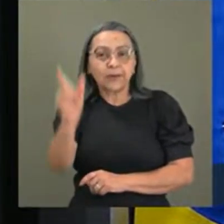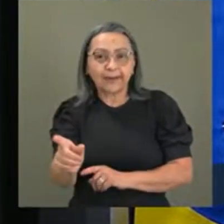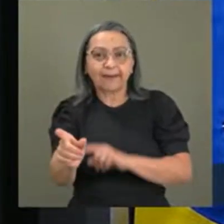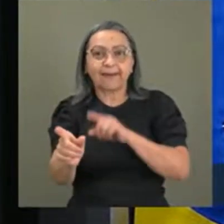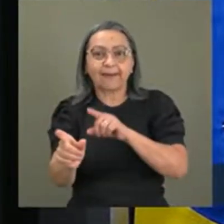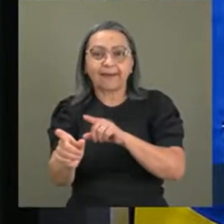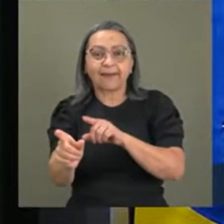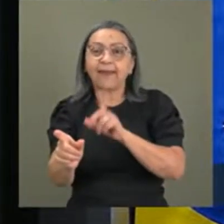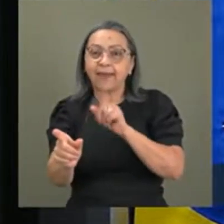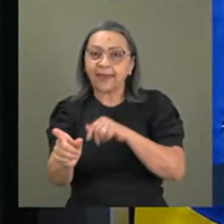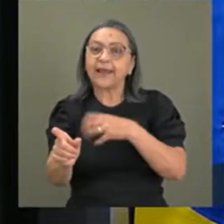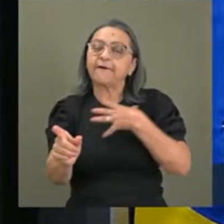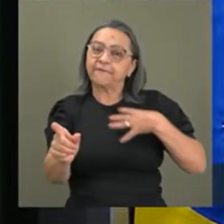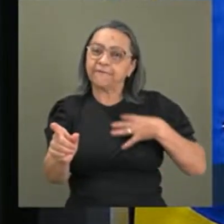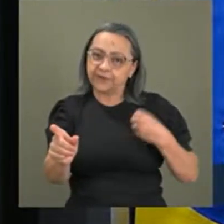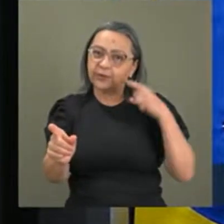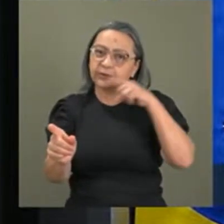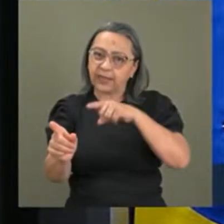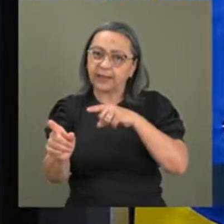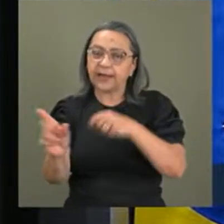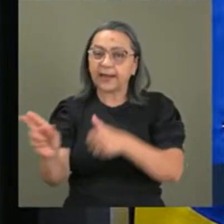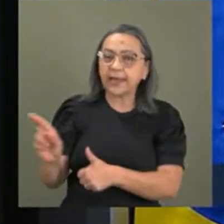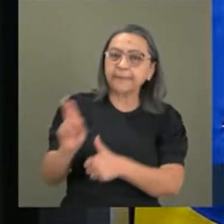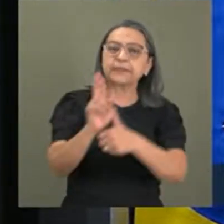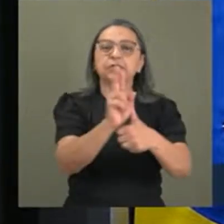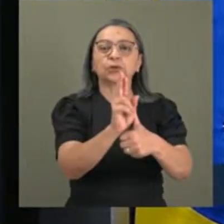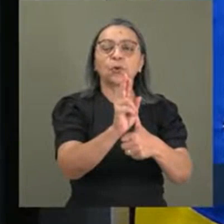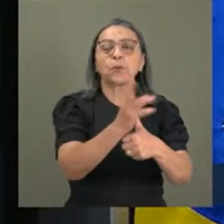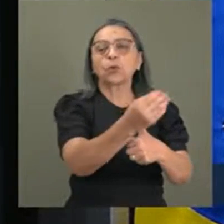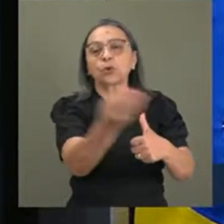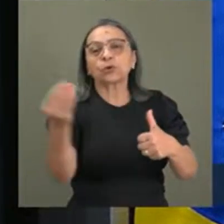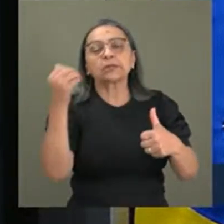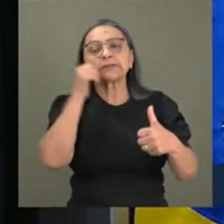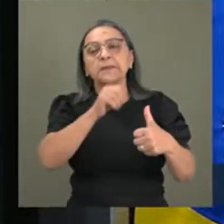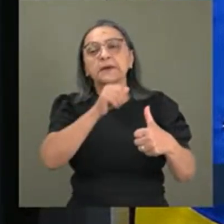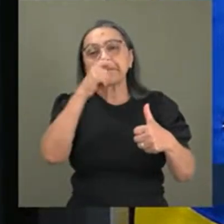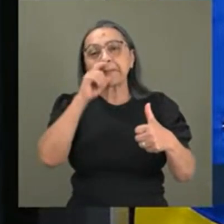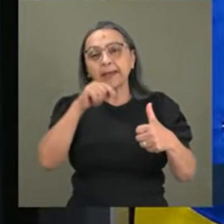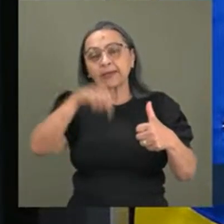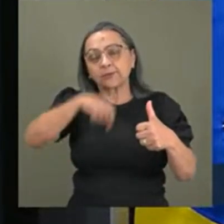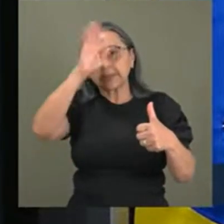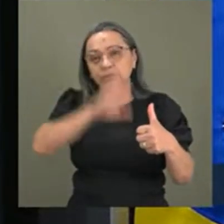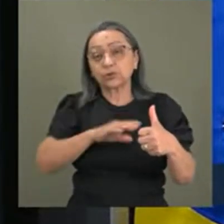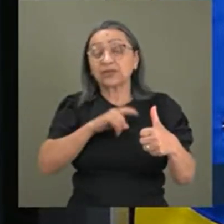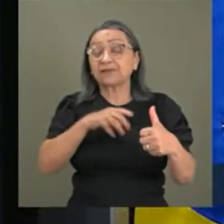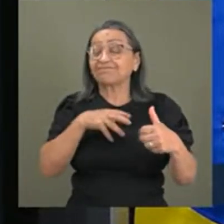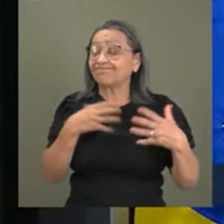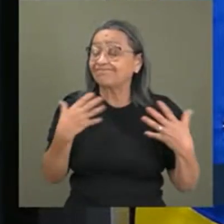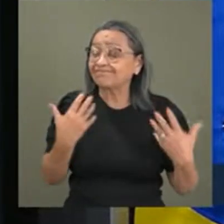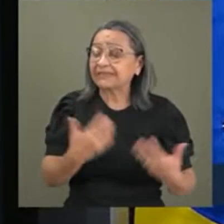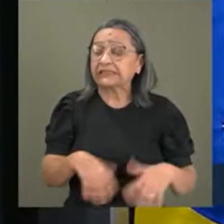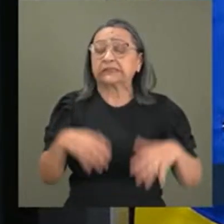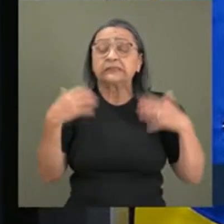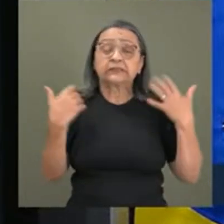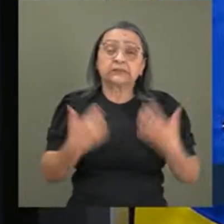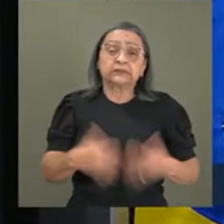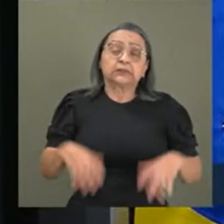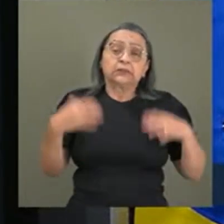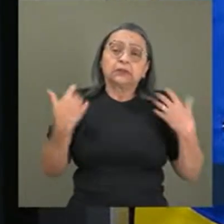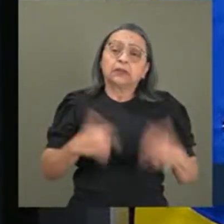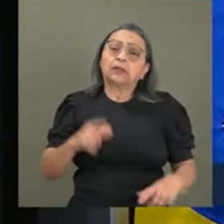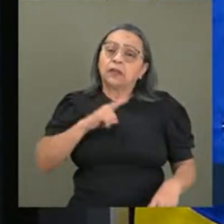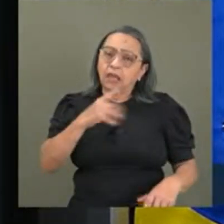que representa a dor de milhões de mães e pais brasileiros que convivem com o flagelo de um